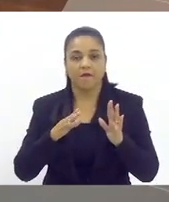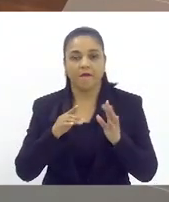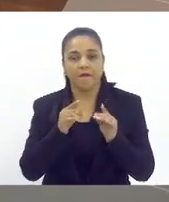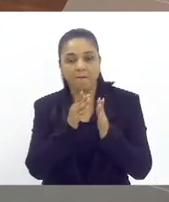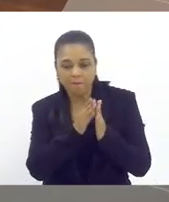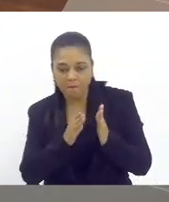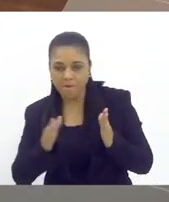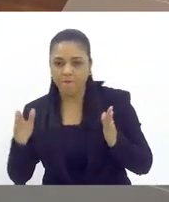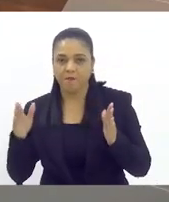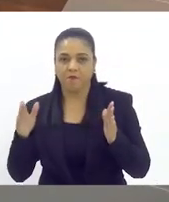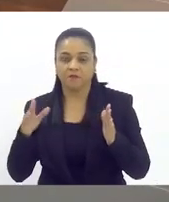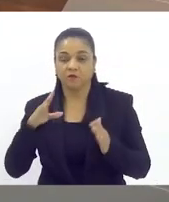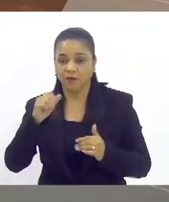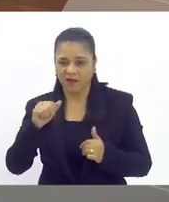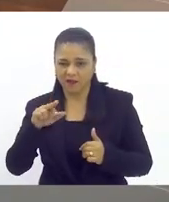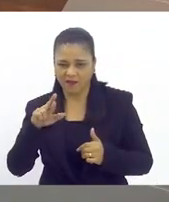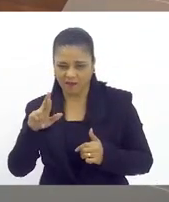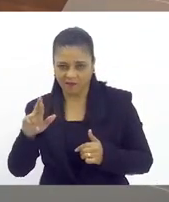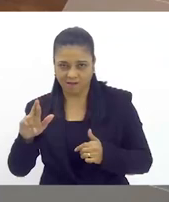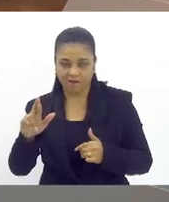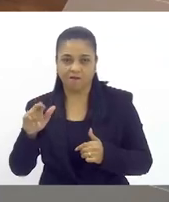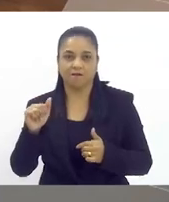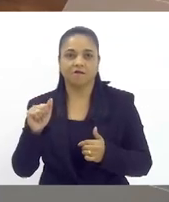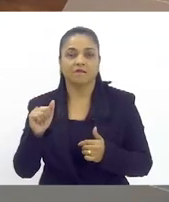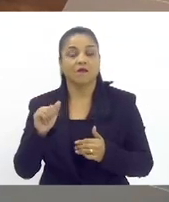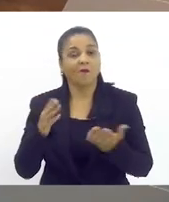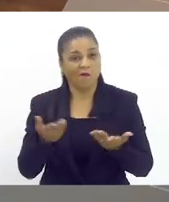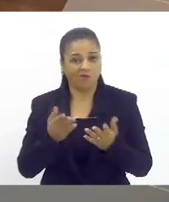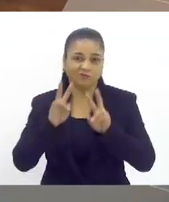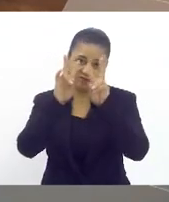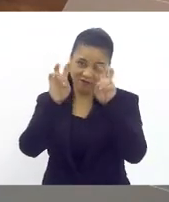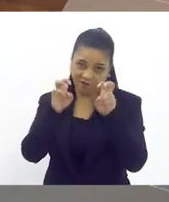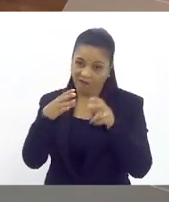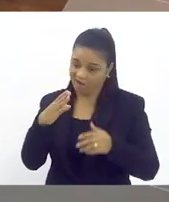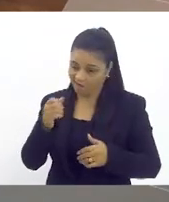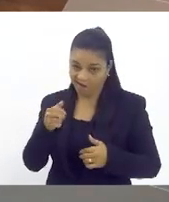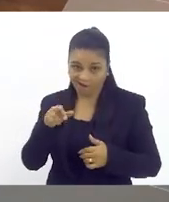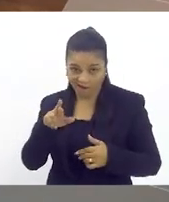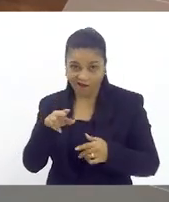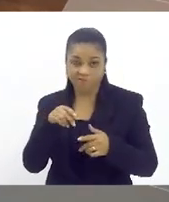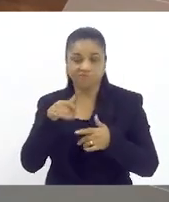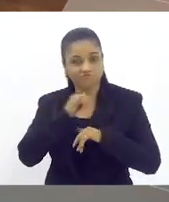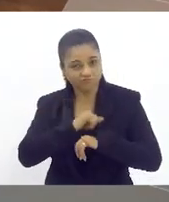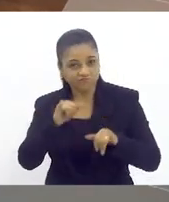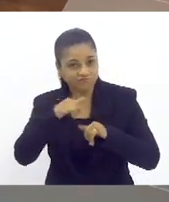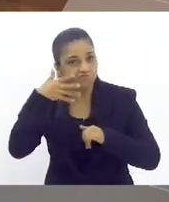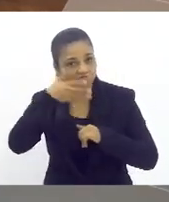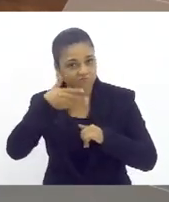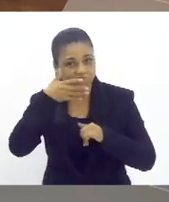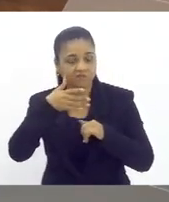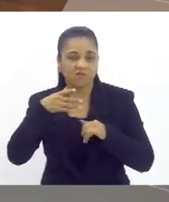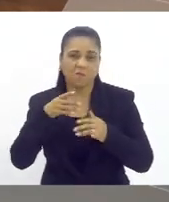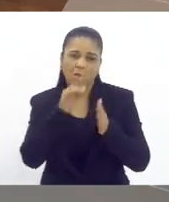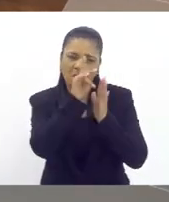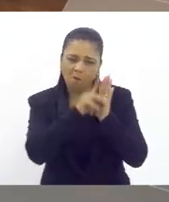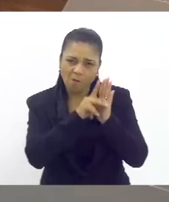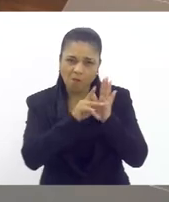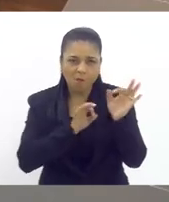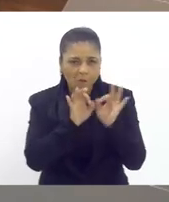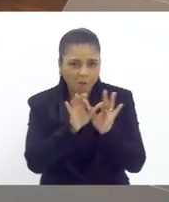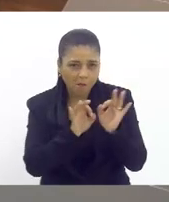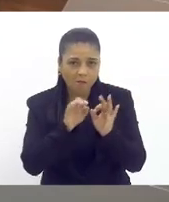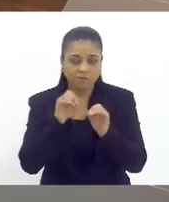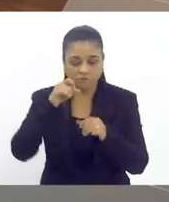card né E aliás sobre o cara a gente vai falar hoje aqui porque para vários projetos de reflorestamento se pede